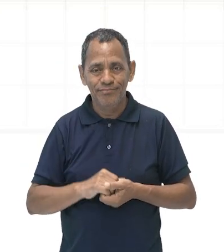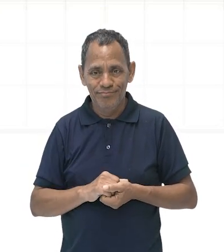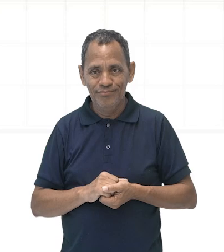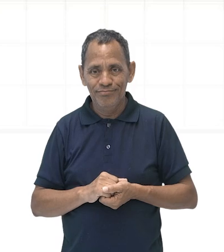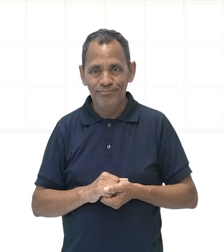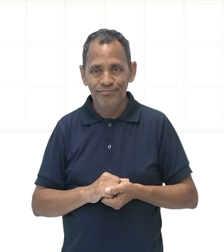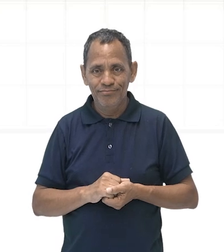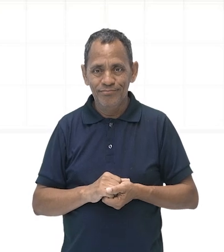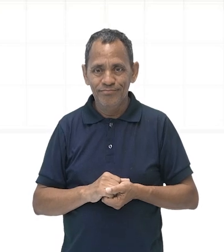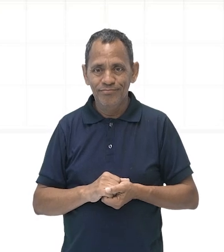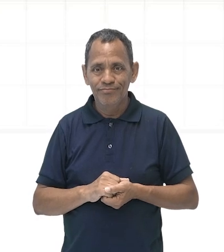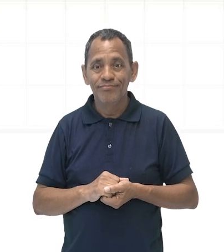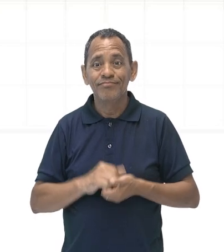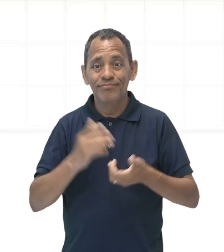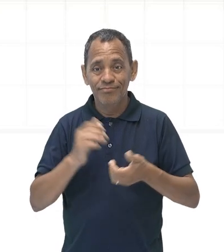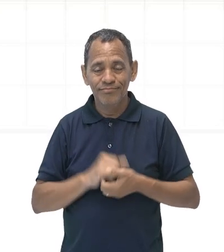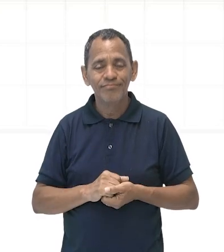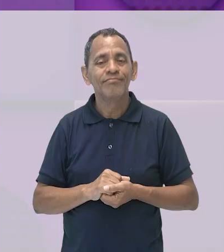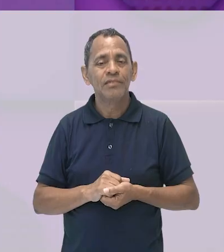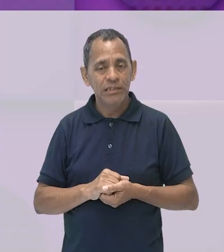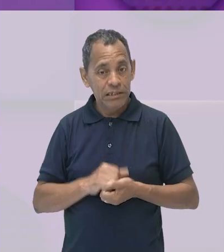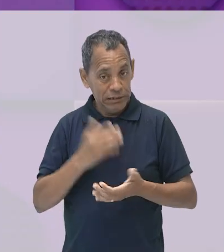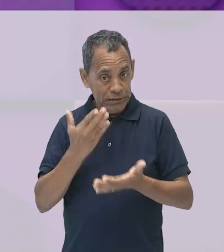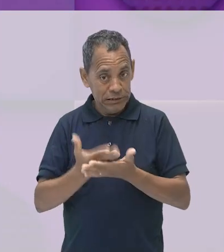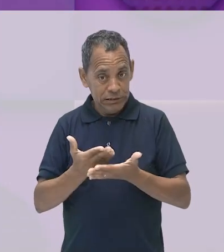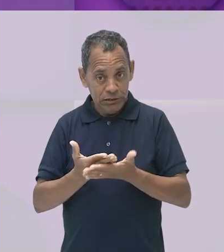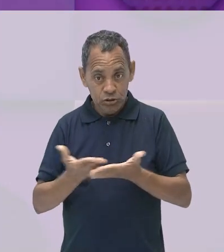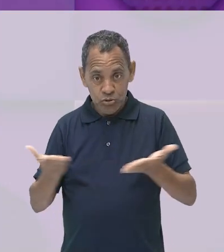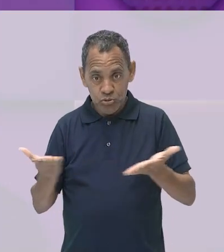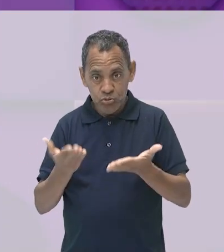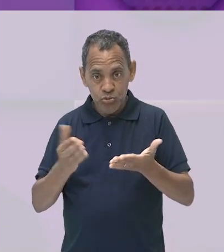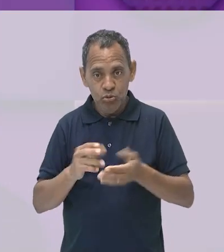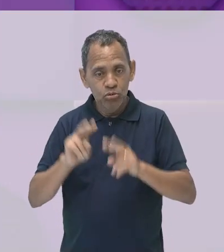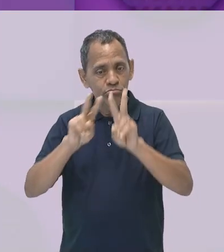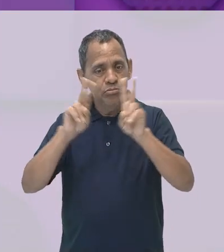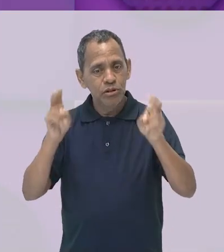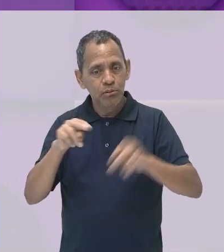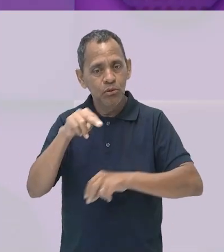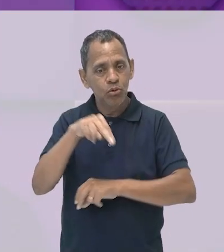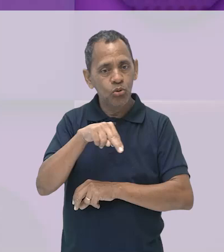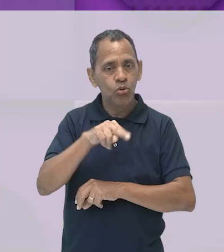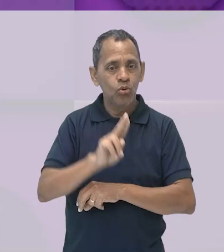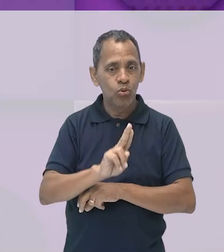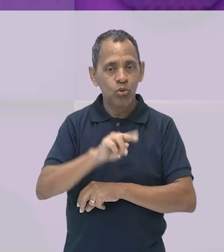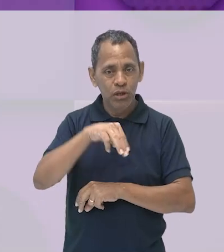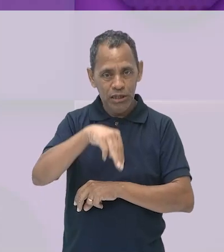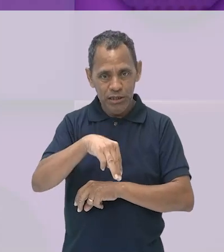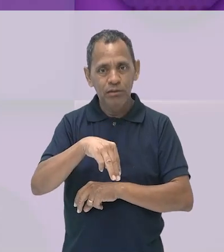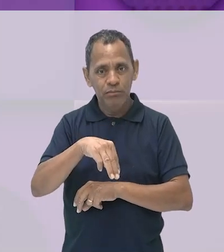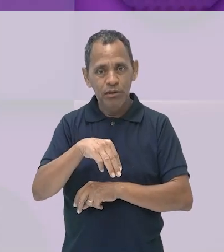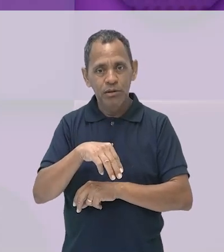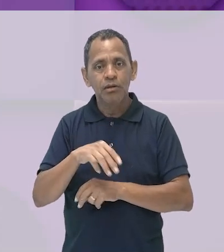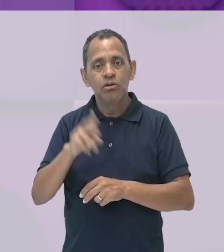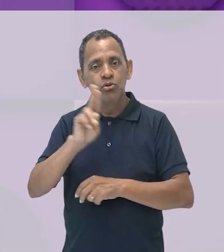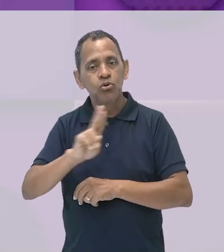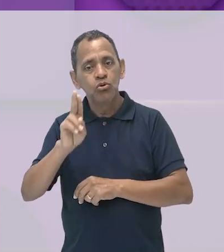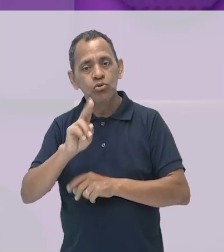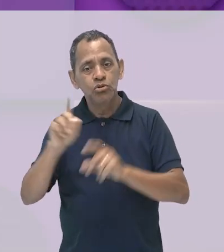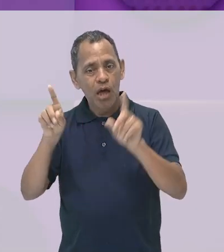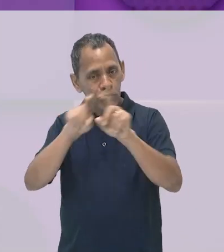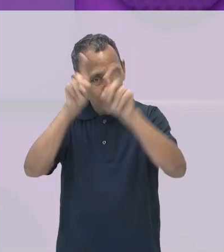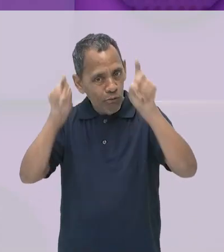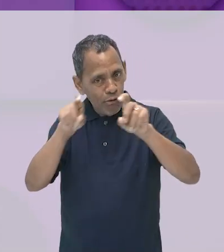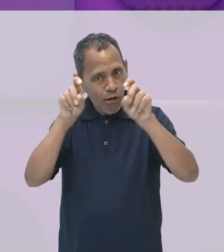certo? Muito bem, pessoal. Então, essa foi a nossa aula sobre as unidades de medida que são utilizadas na